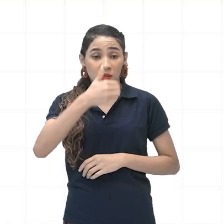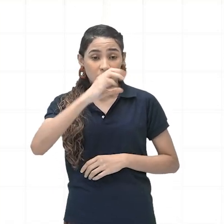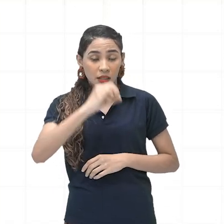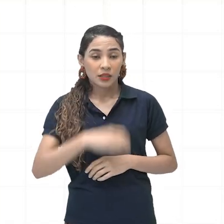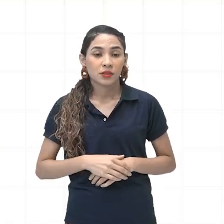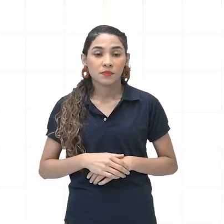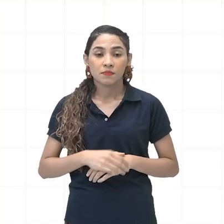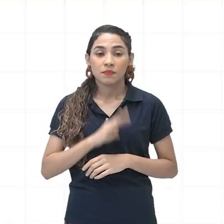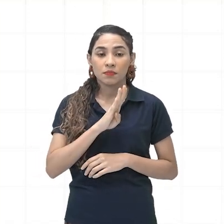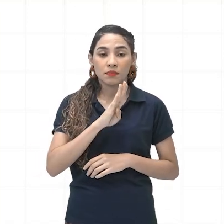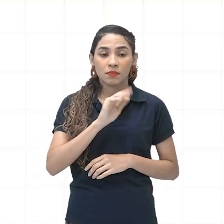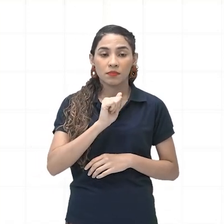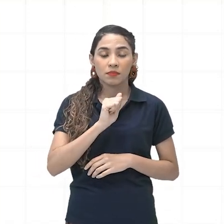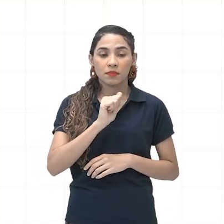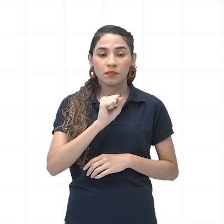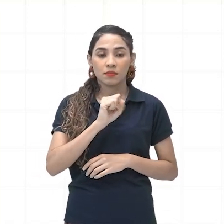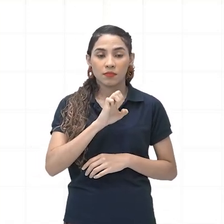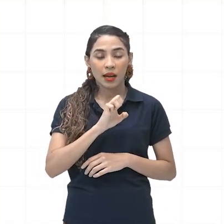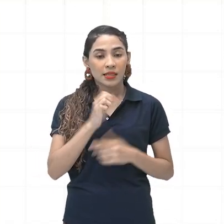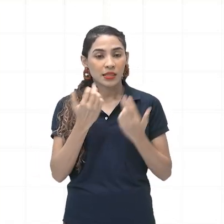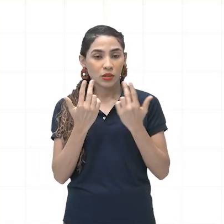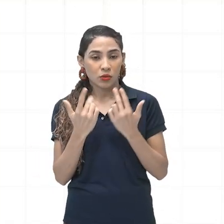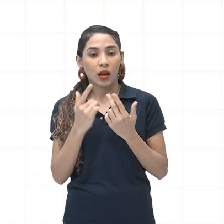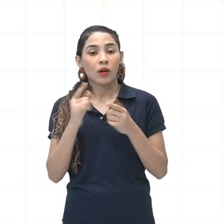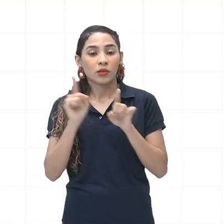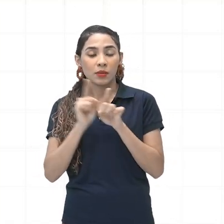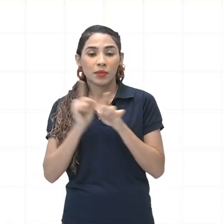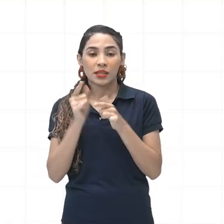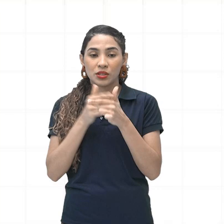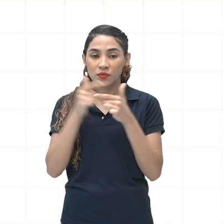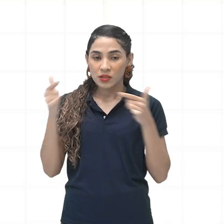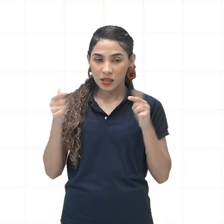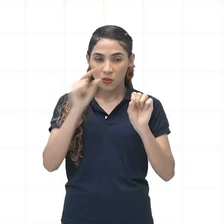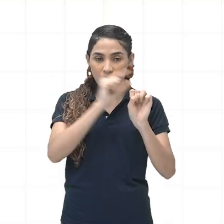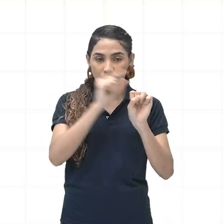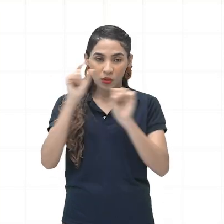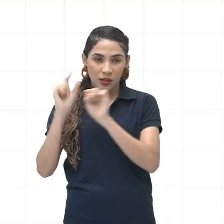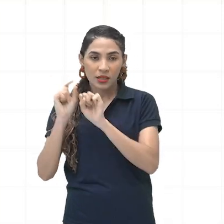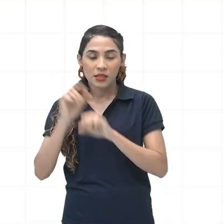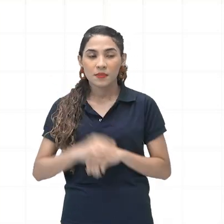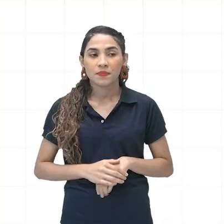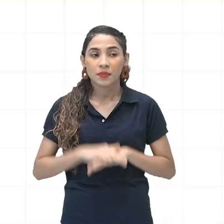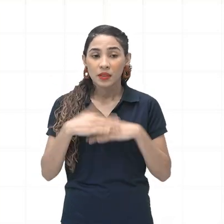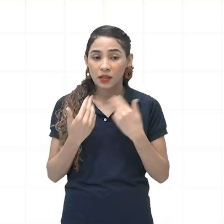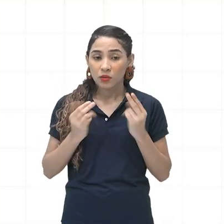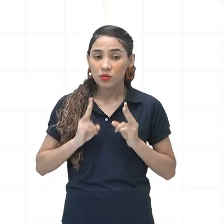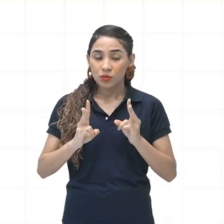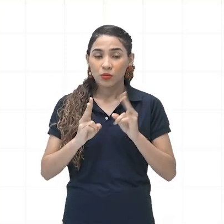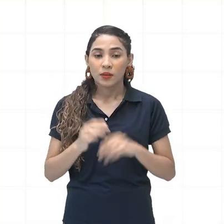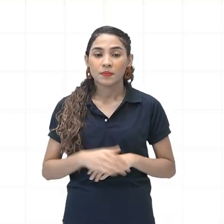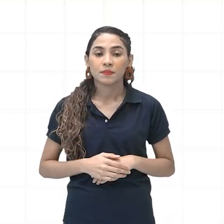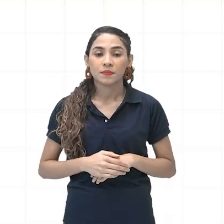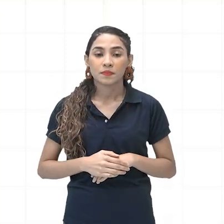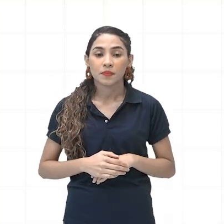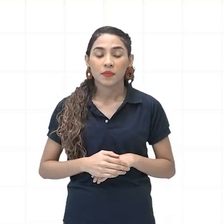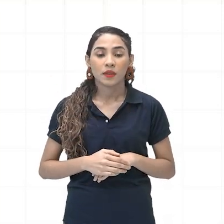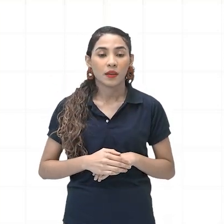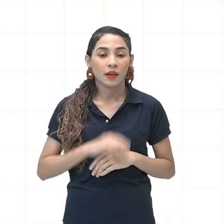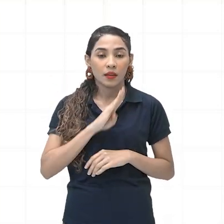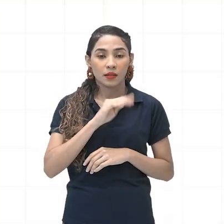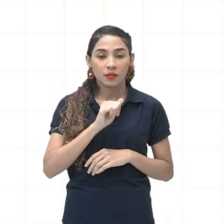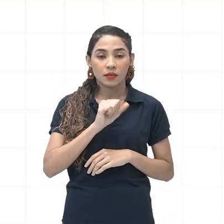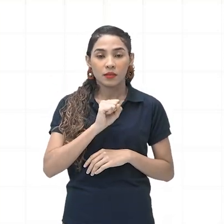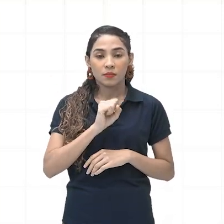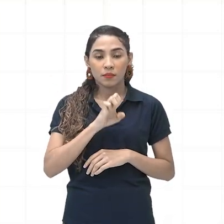Então, bases iguais e uma divisão entre as potências. Então, vamos manter a base é